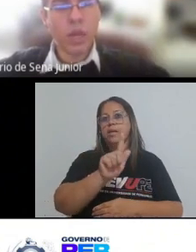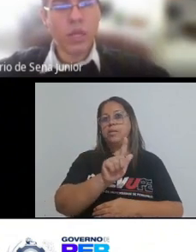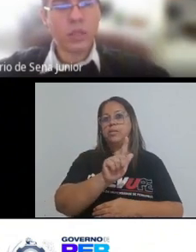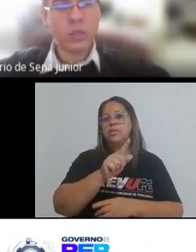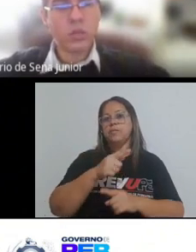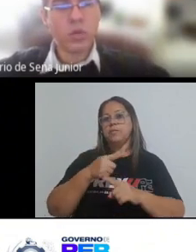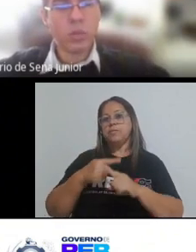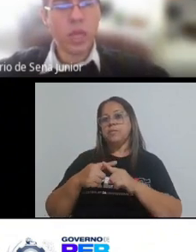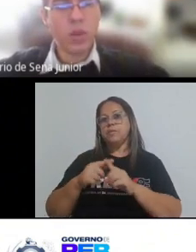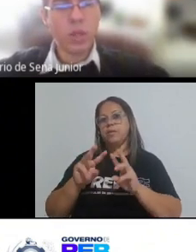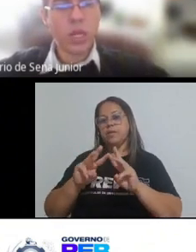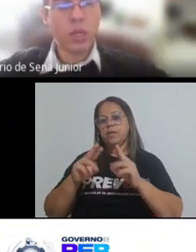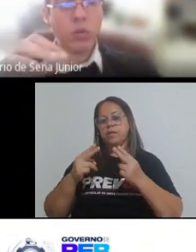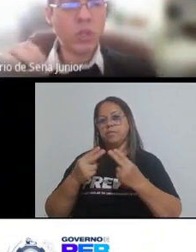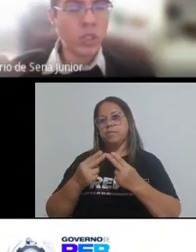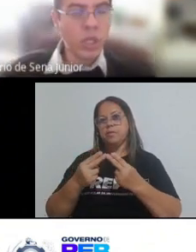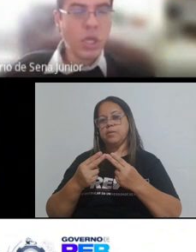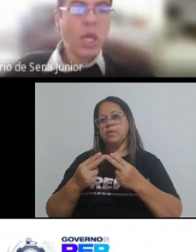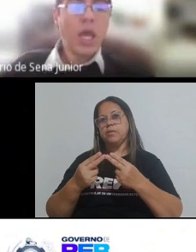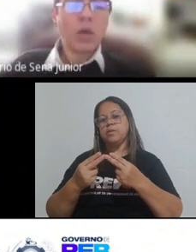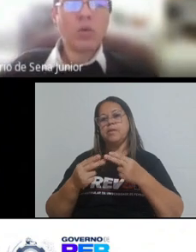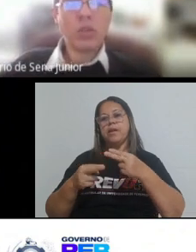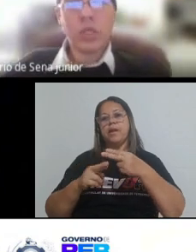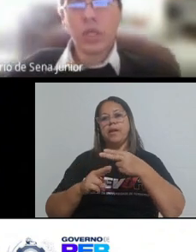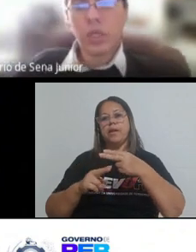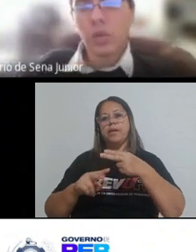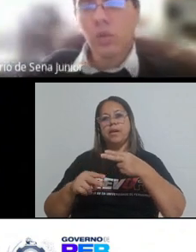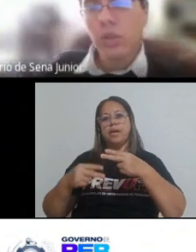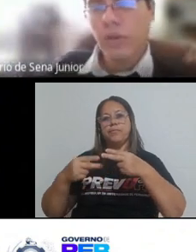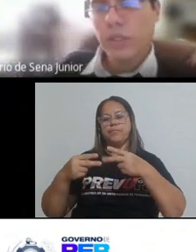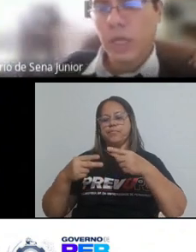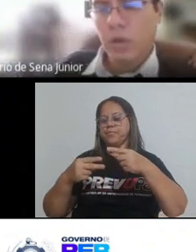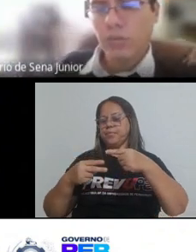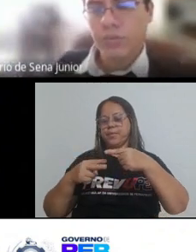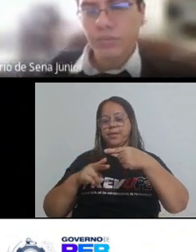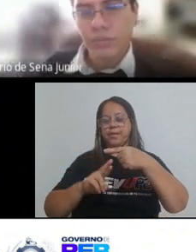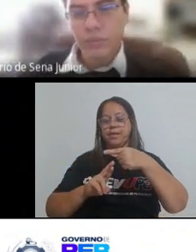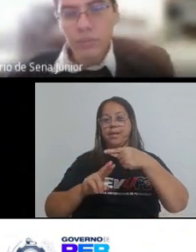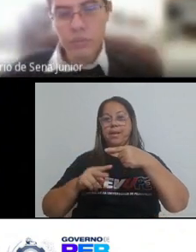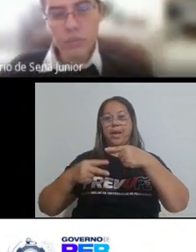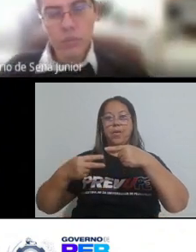das massas sobre R², onde G é a constante universal.